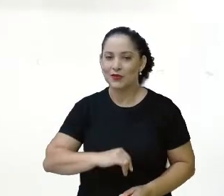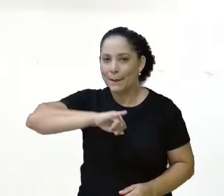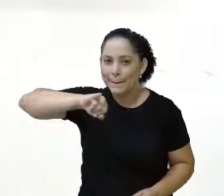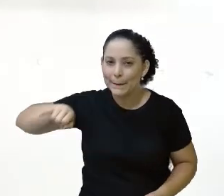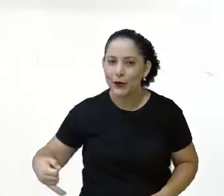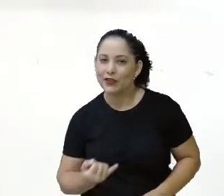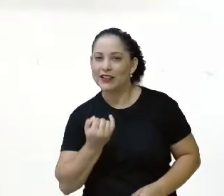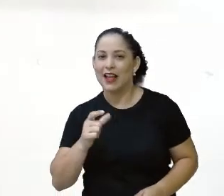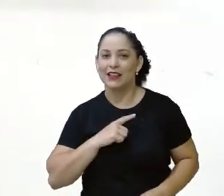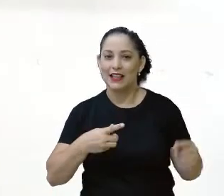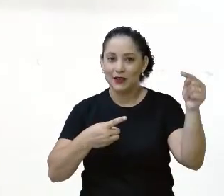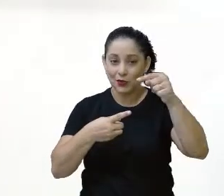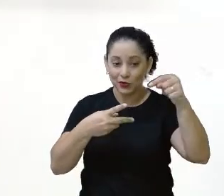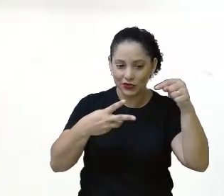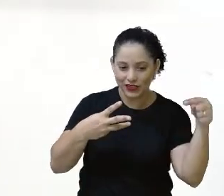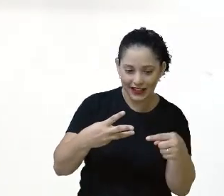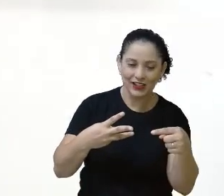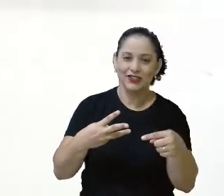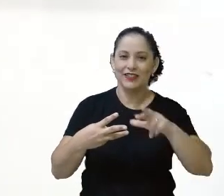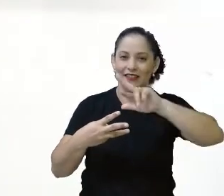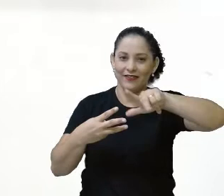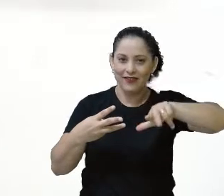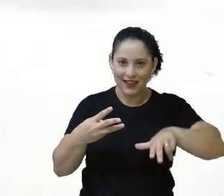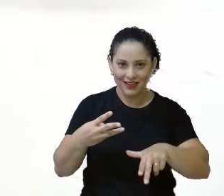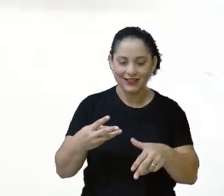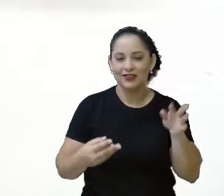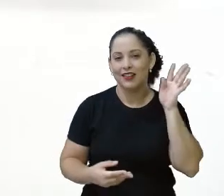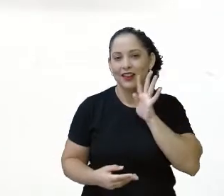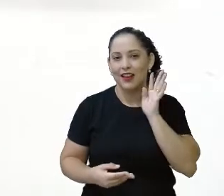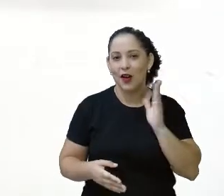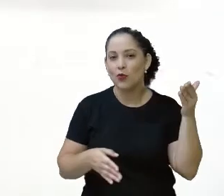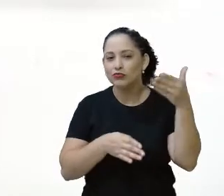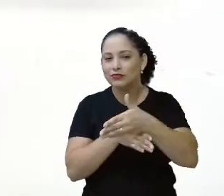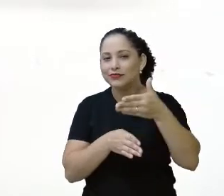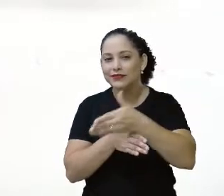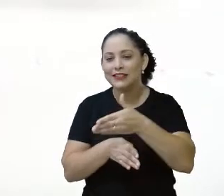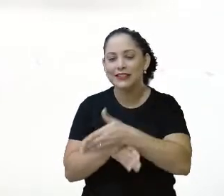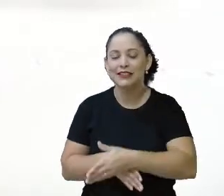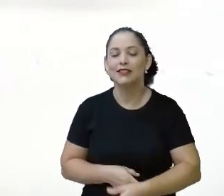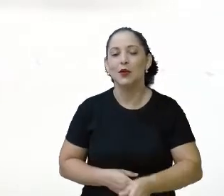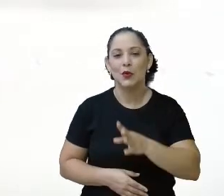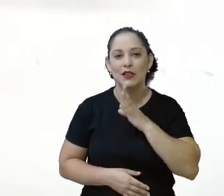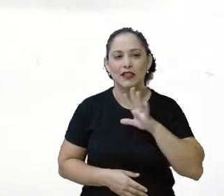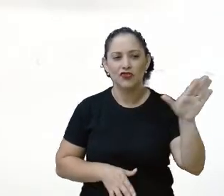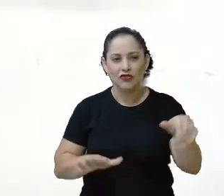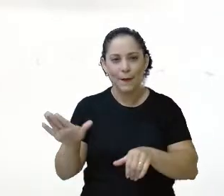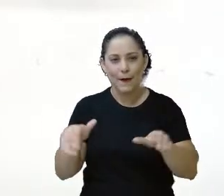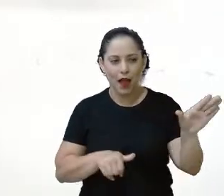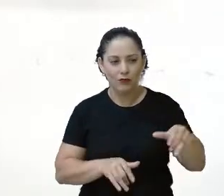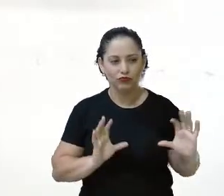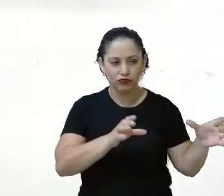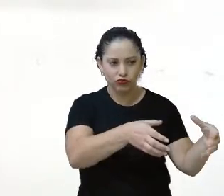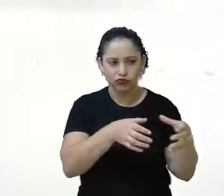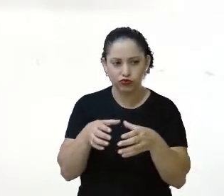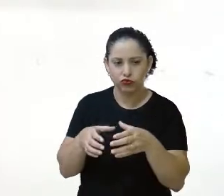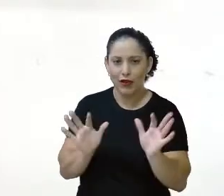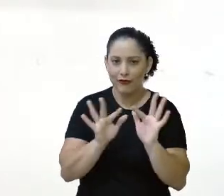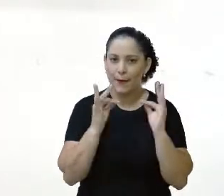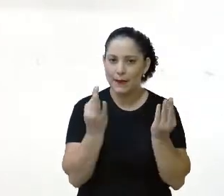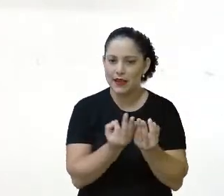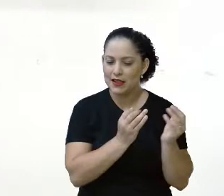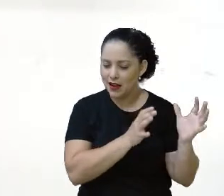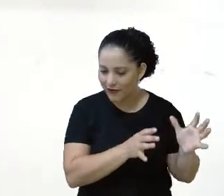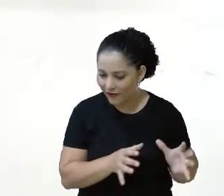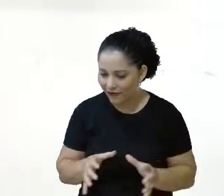trouxe 3 dicas de museus muito legal que você pode ir conhecer, chama a tua família e vai visitar os museus. É